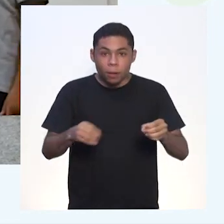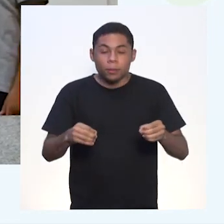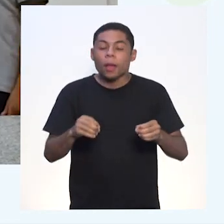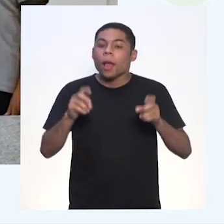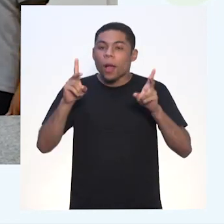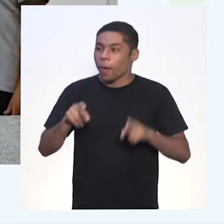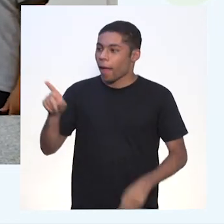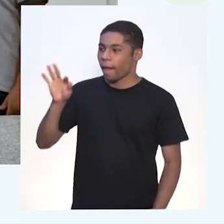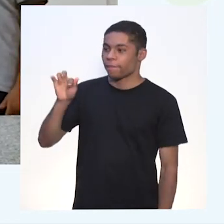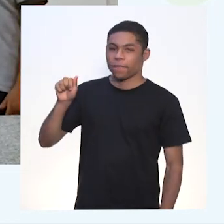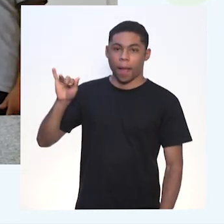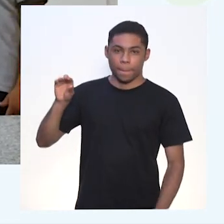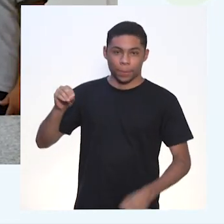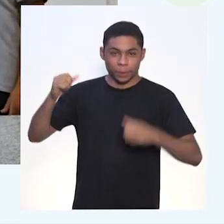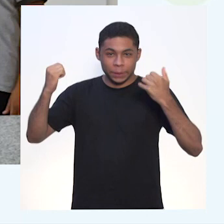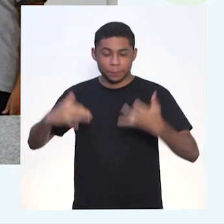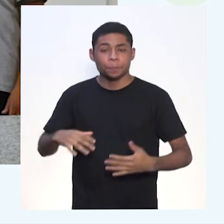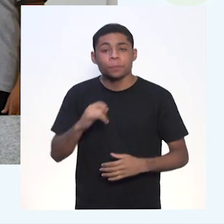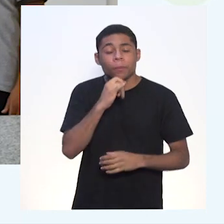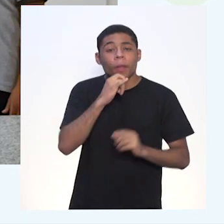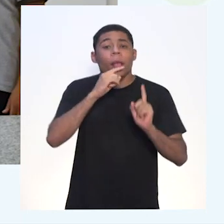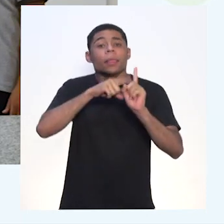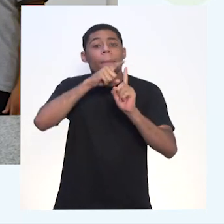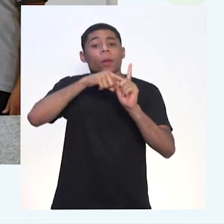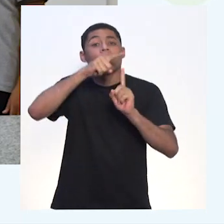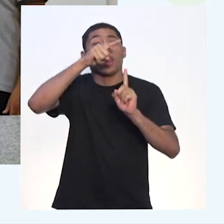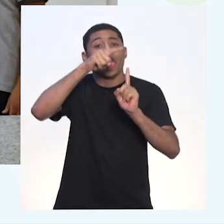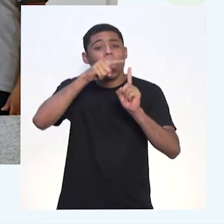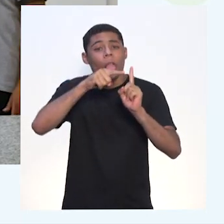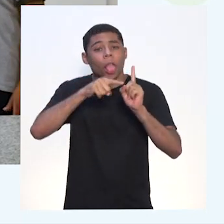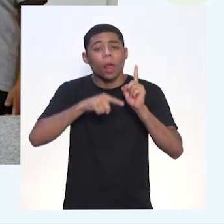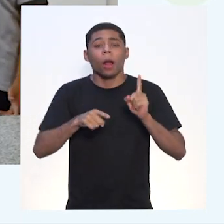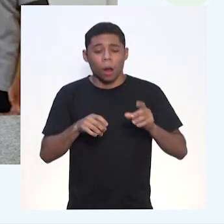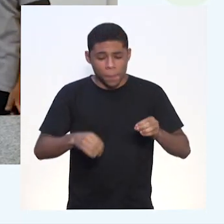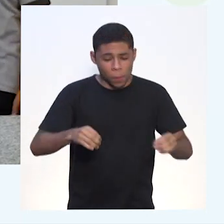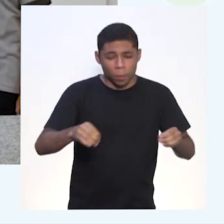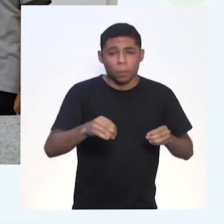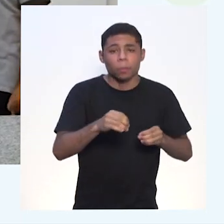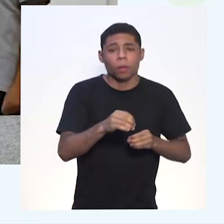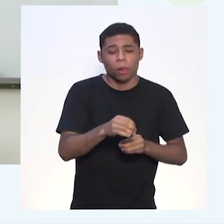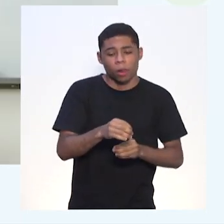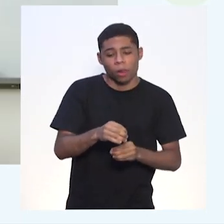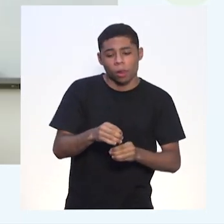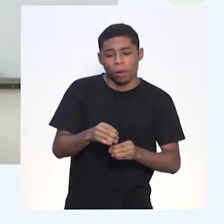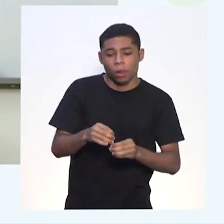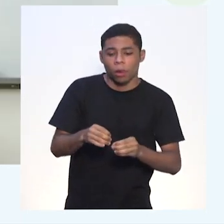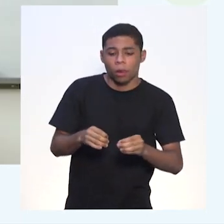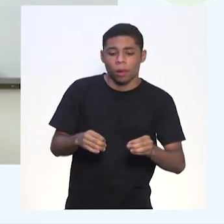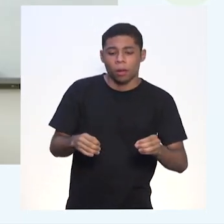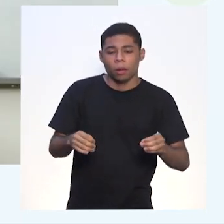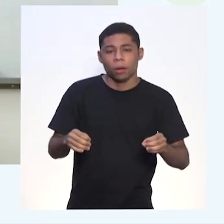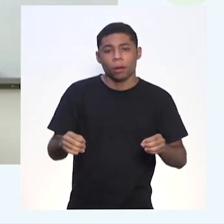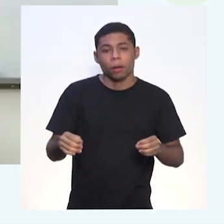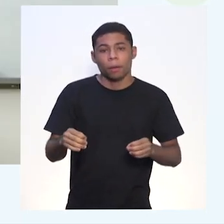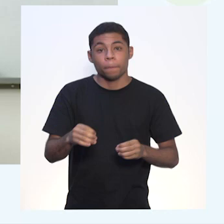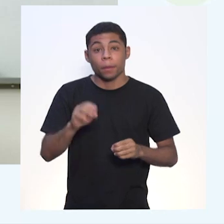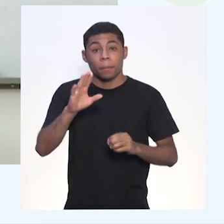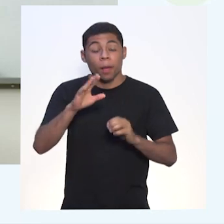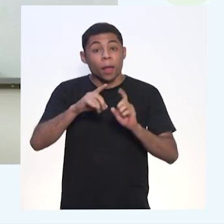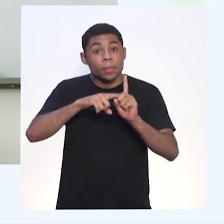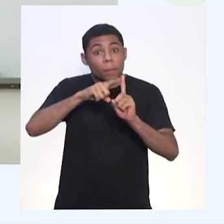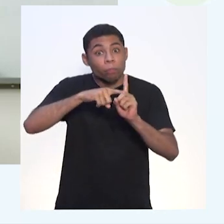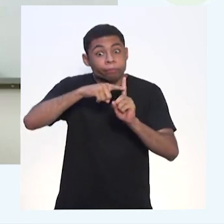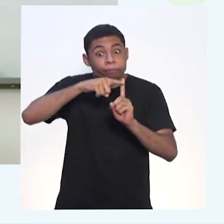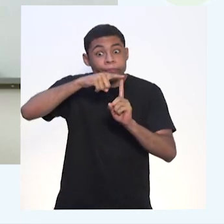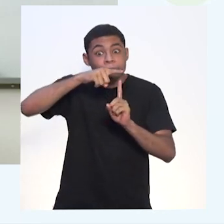temperatura ela diminui, as partículas elas tendem a ficar mais paradinhas, mais lentas. Agora, quando a temperatura aumenta,